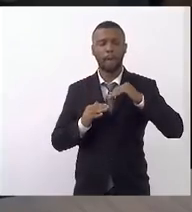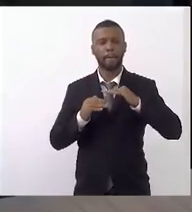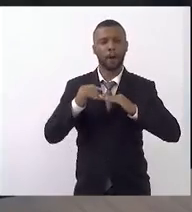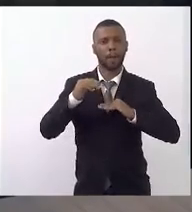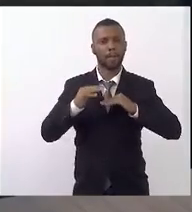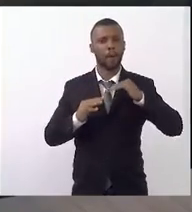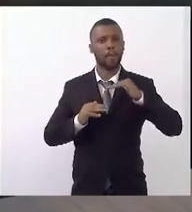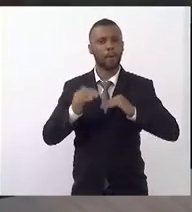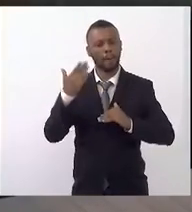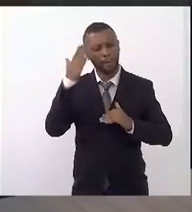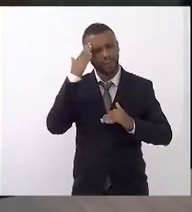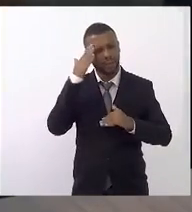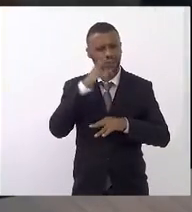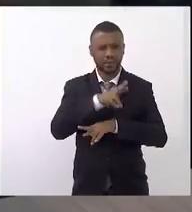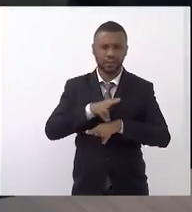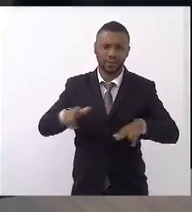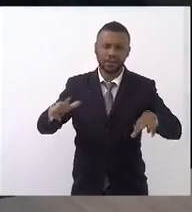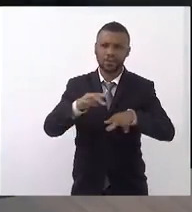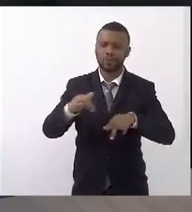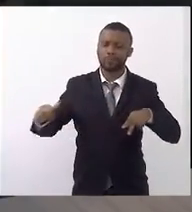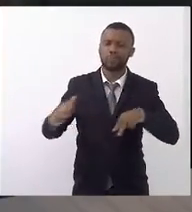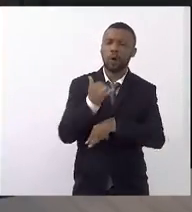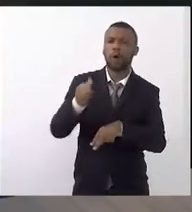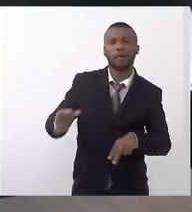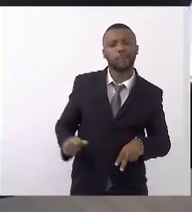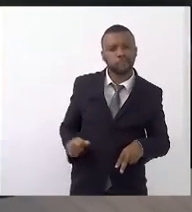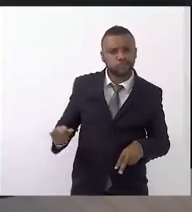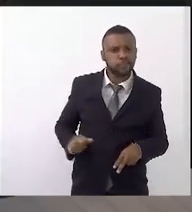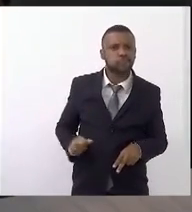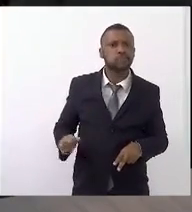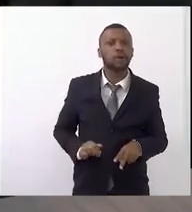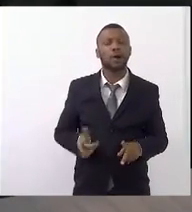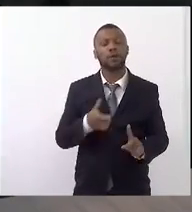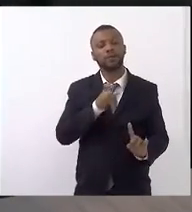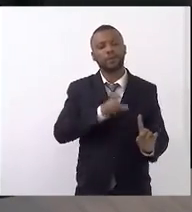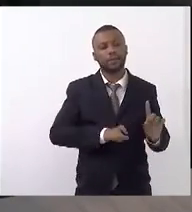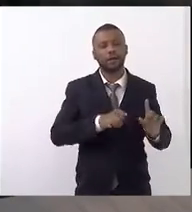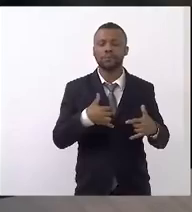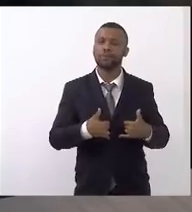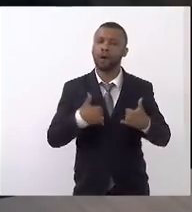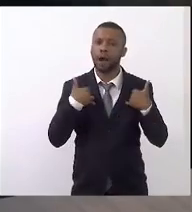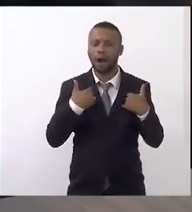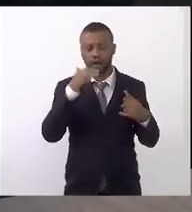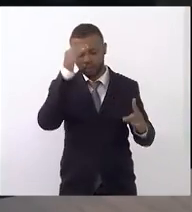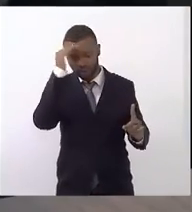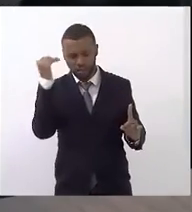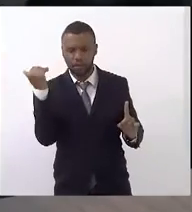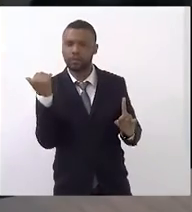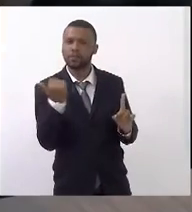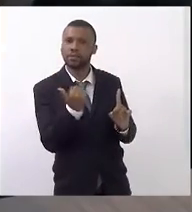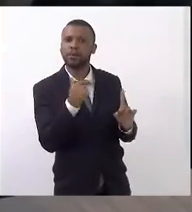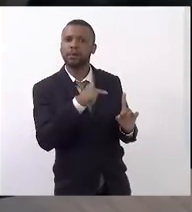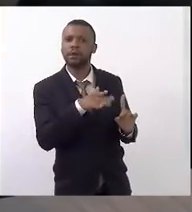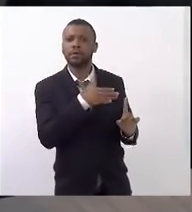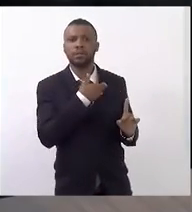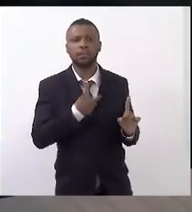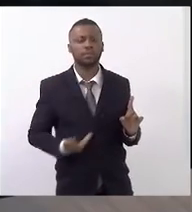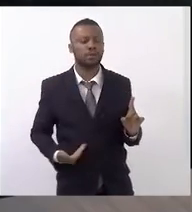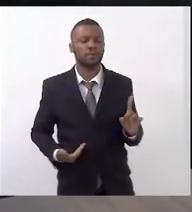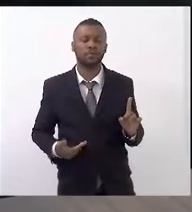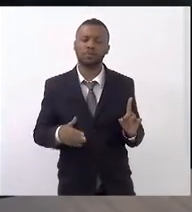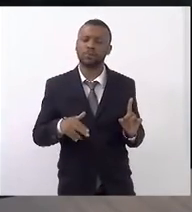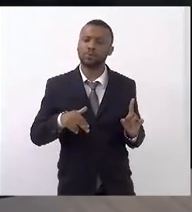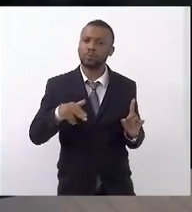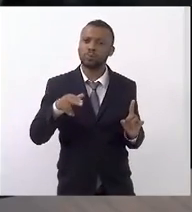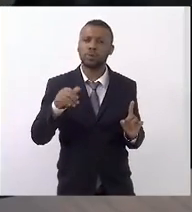das diversas violações e diversas dores. Um cidadão honrável e respeitável desse estado que jamais,